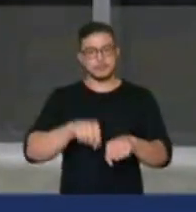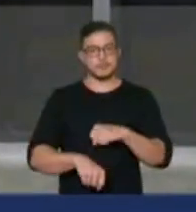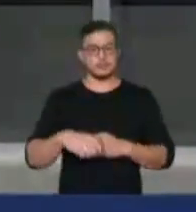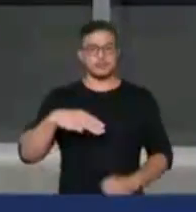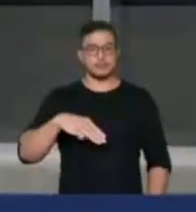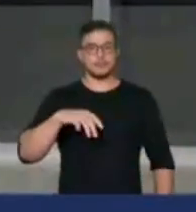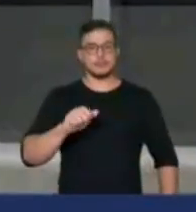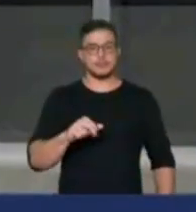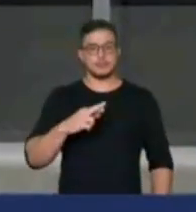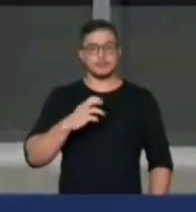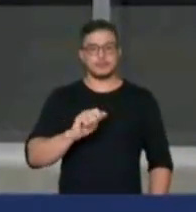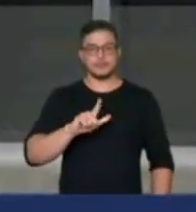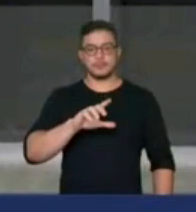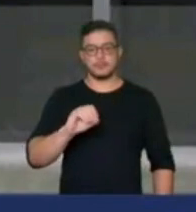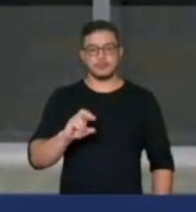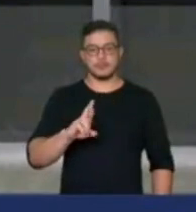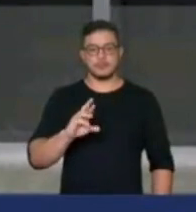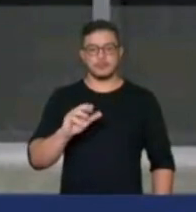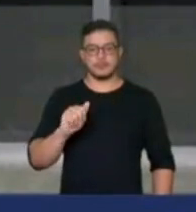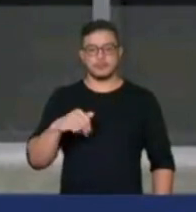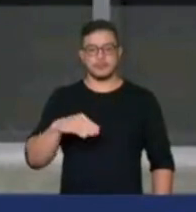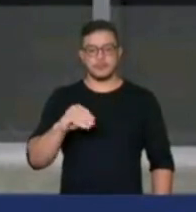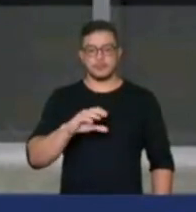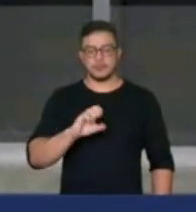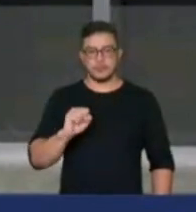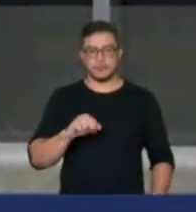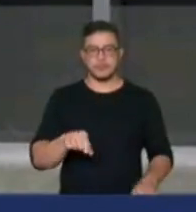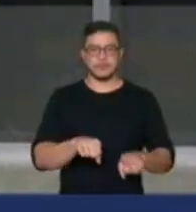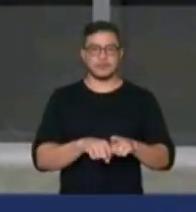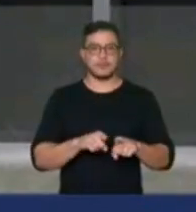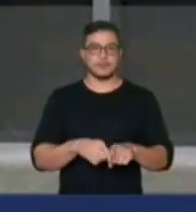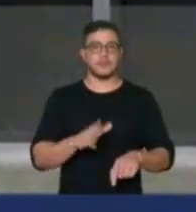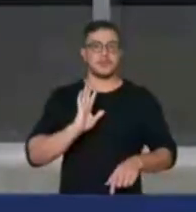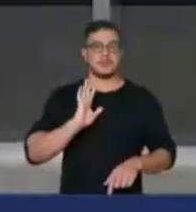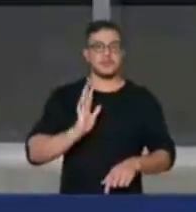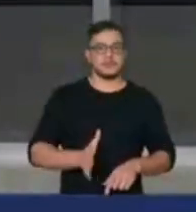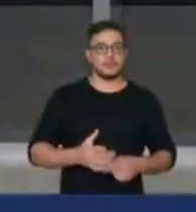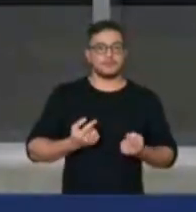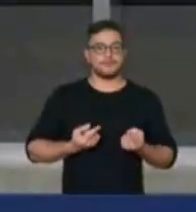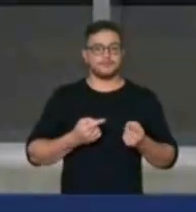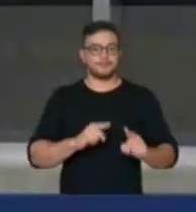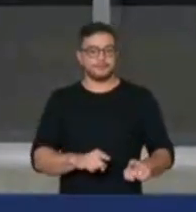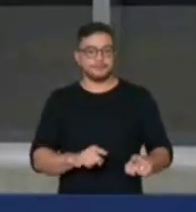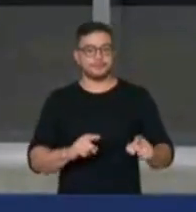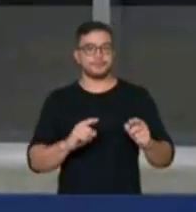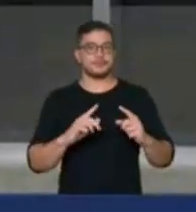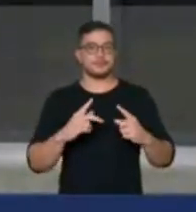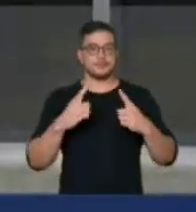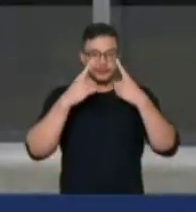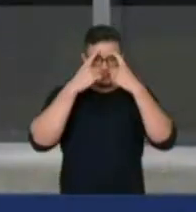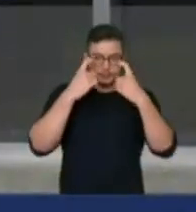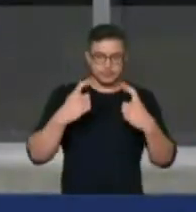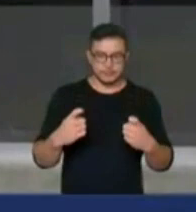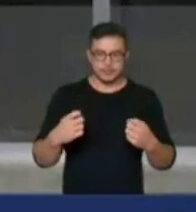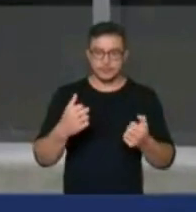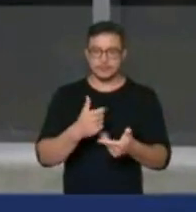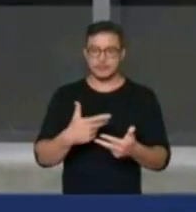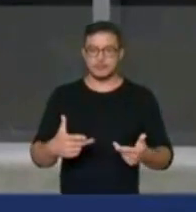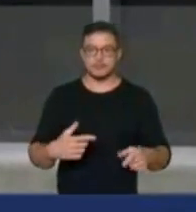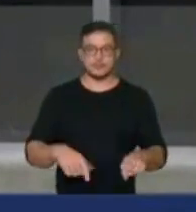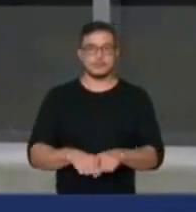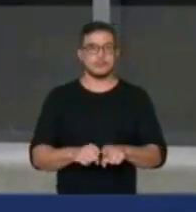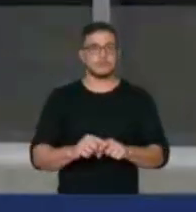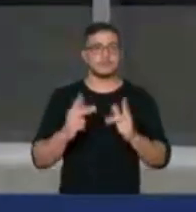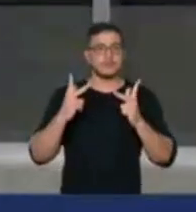e vários atentados violentos, que fizeram como Roberto Jefferson atirou na Polícia Federal,